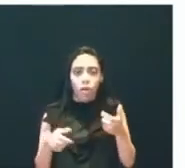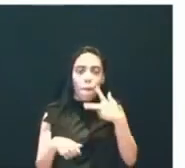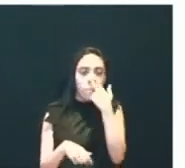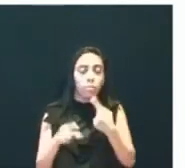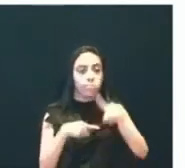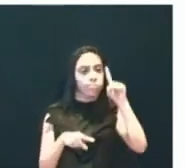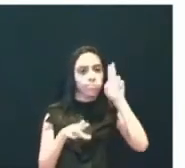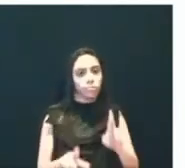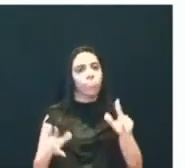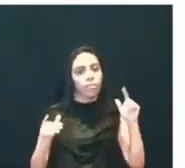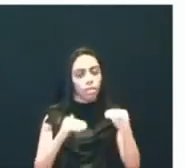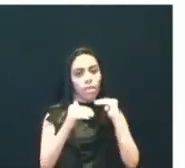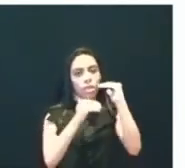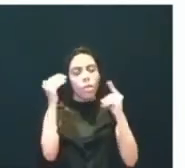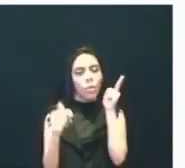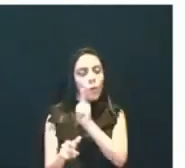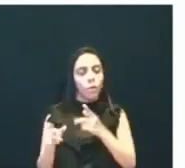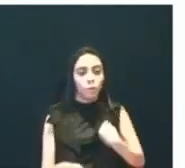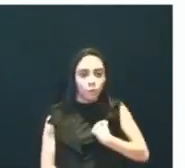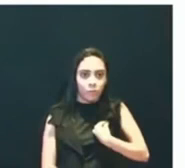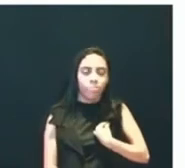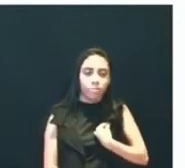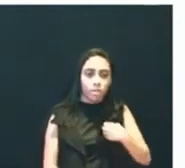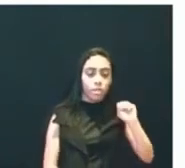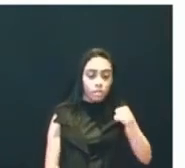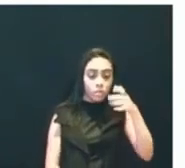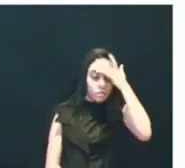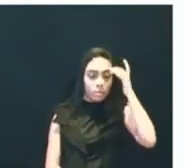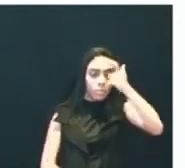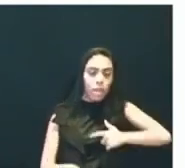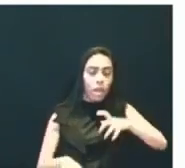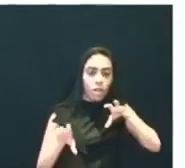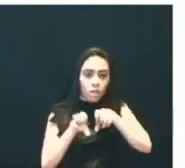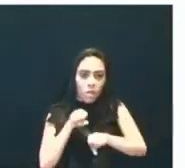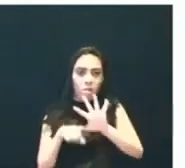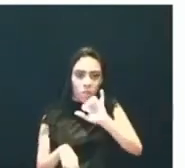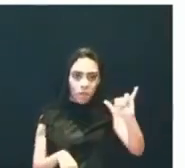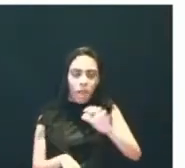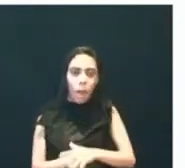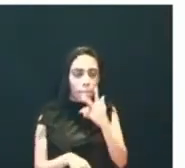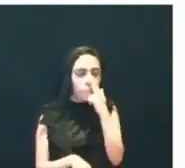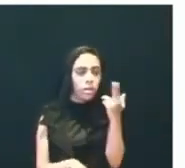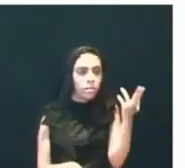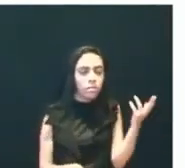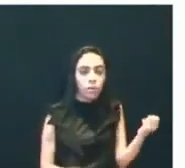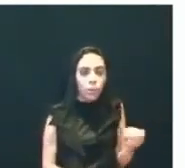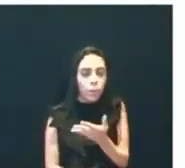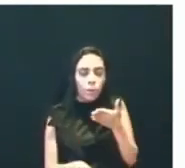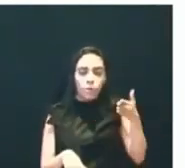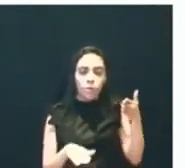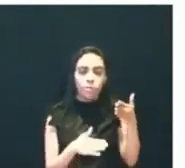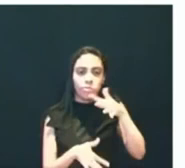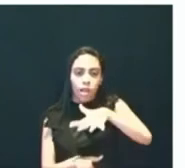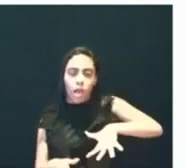É uma revolução que nós estamos vivendo. O hematologista que está se formando hoje, ele está entrando já vendo um capítulo totalmente